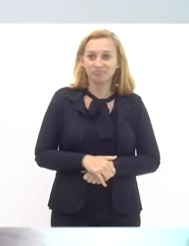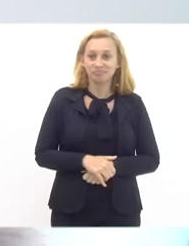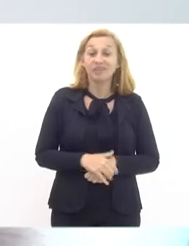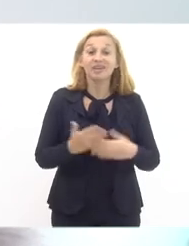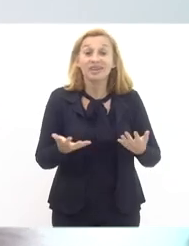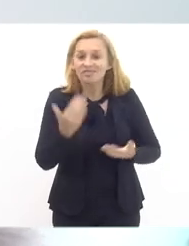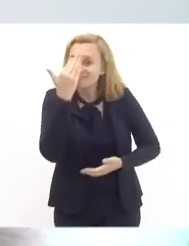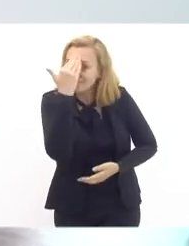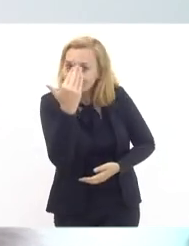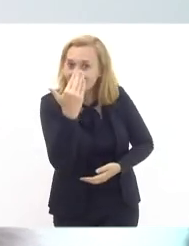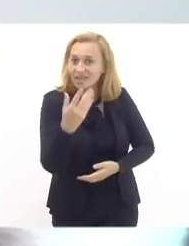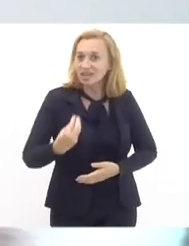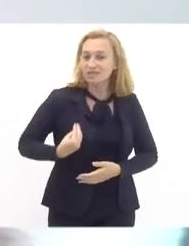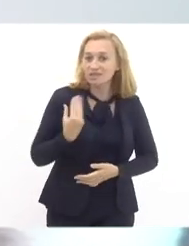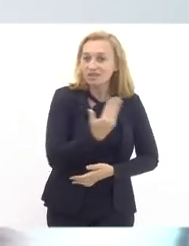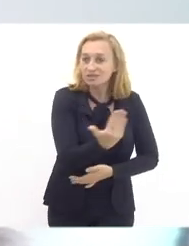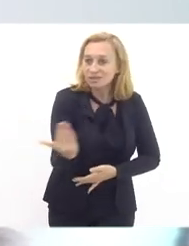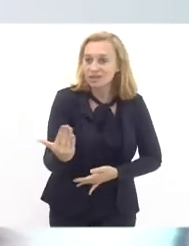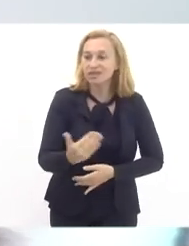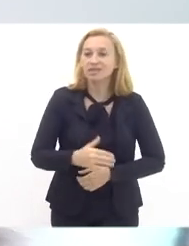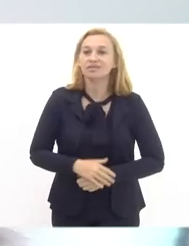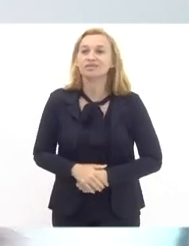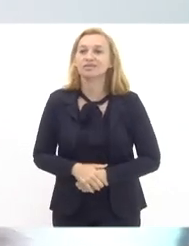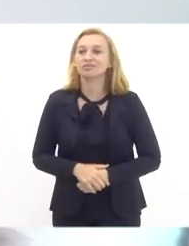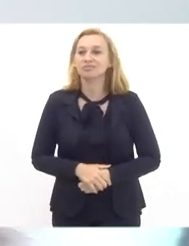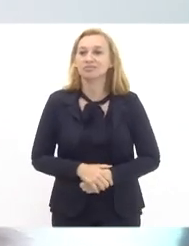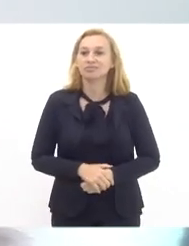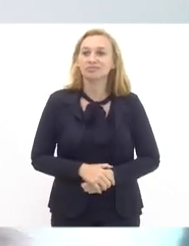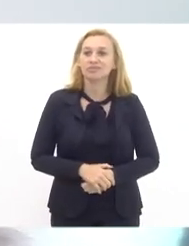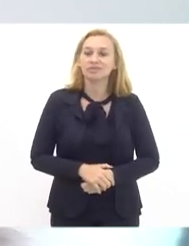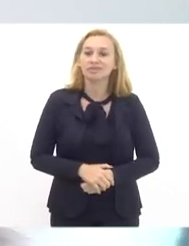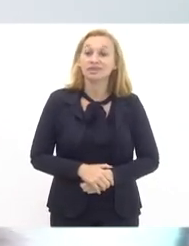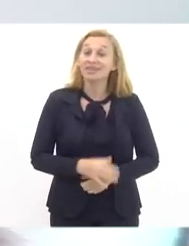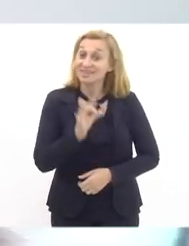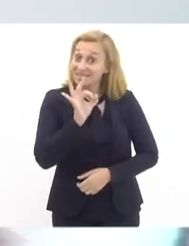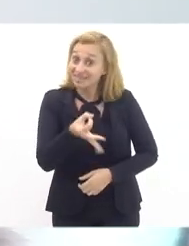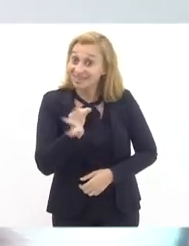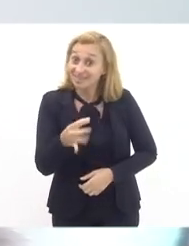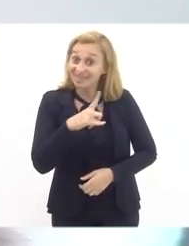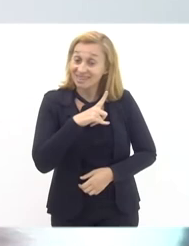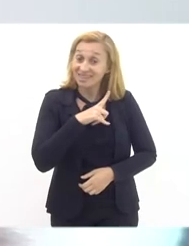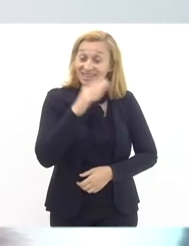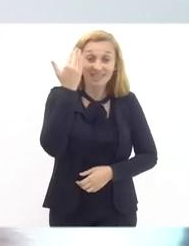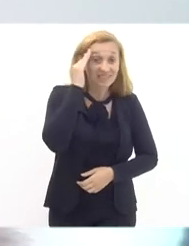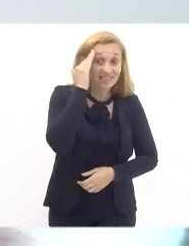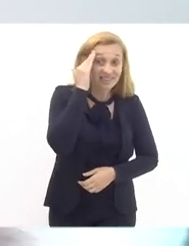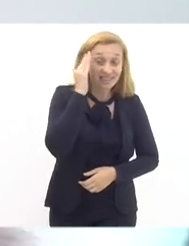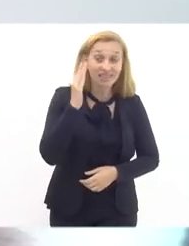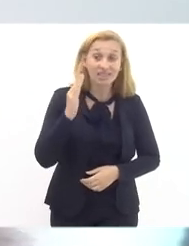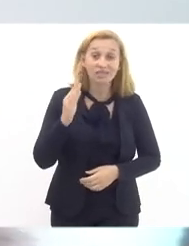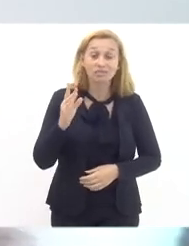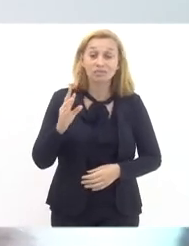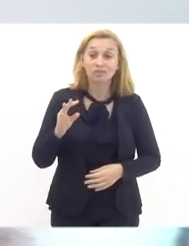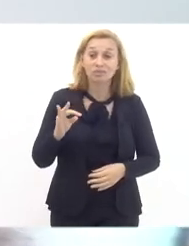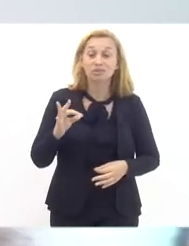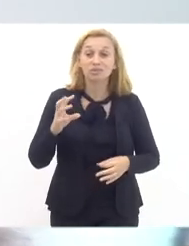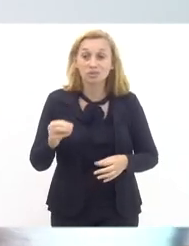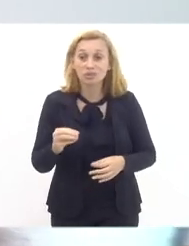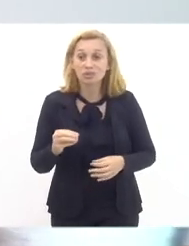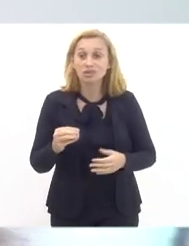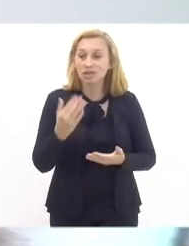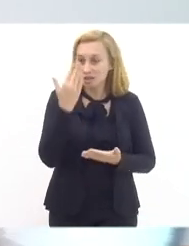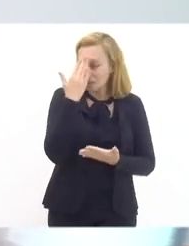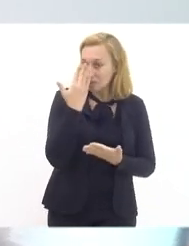quero agradecer a presença de todos. Eu tenho certeza que cumprimos mais uma etapa, que